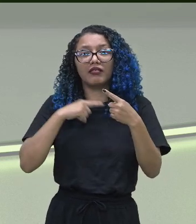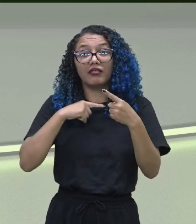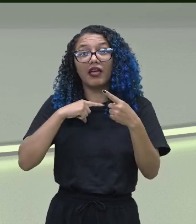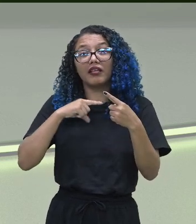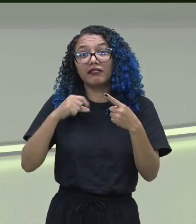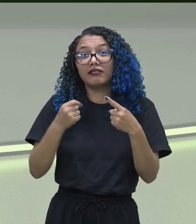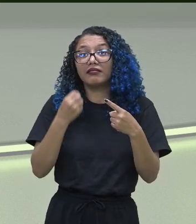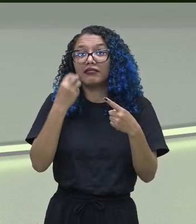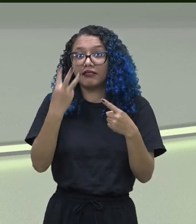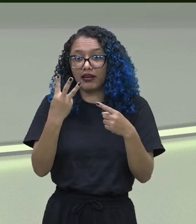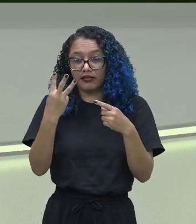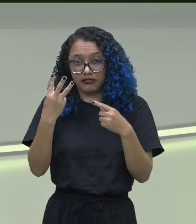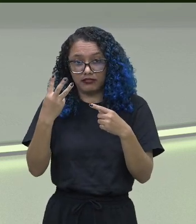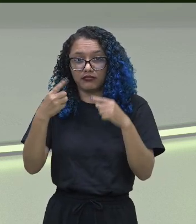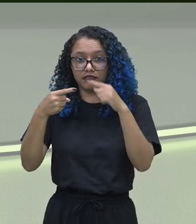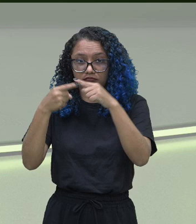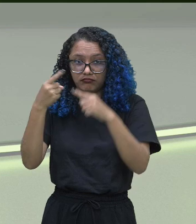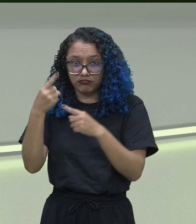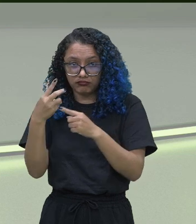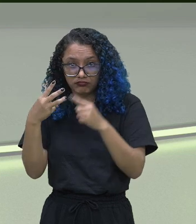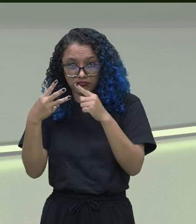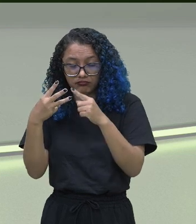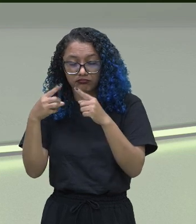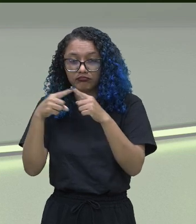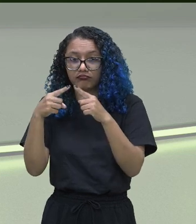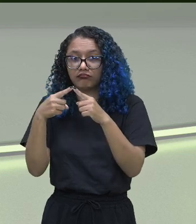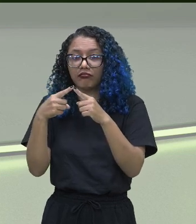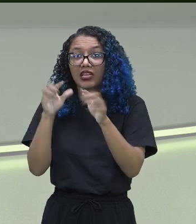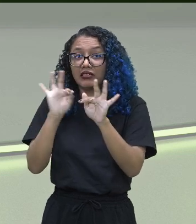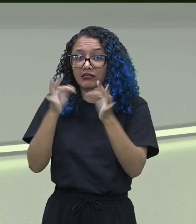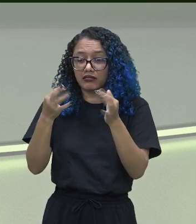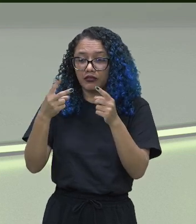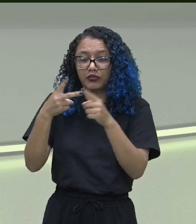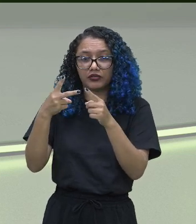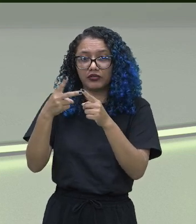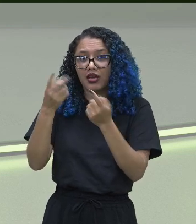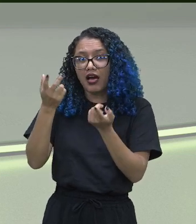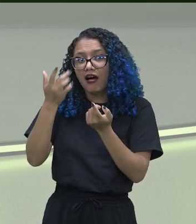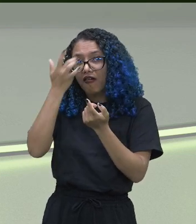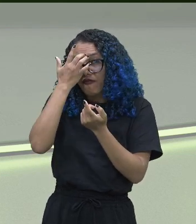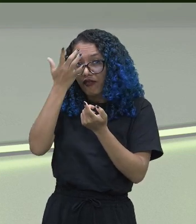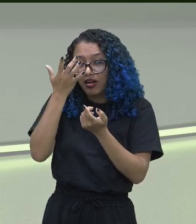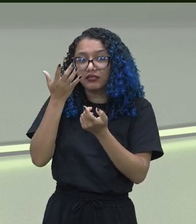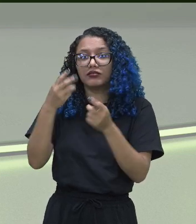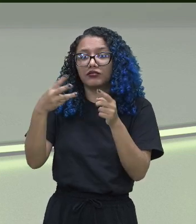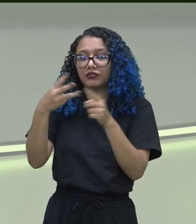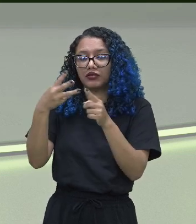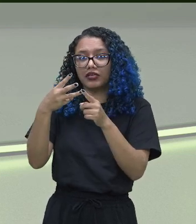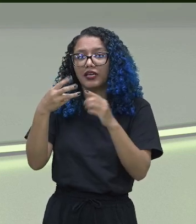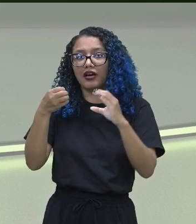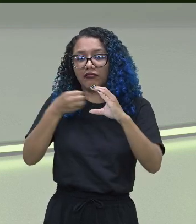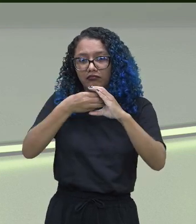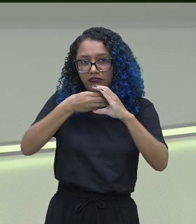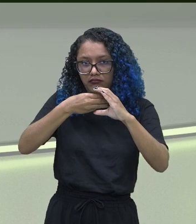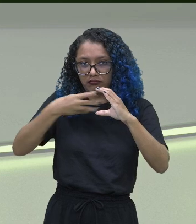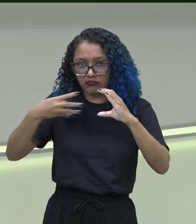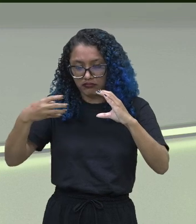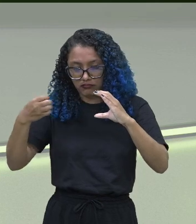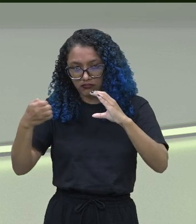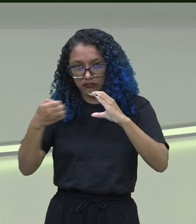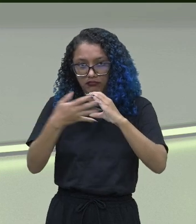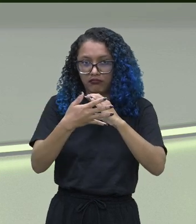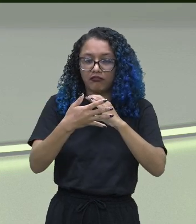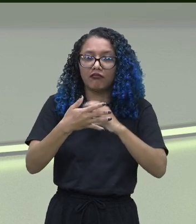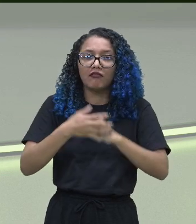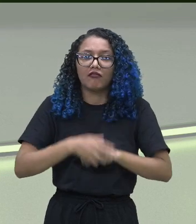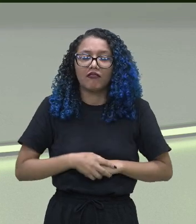a divisão simples, divisão facilitada e também a osmose. Então,